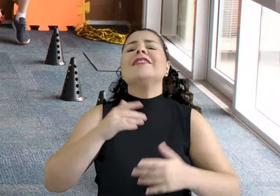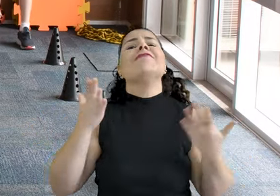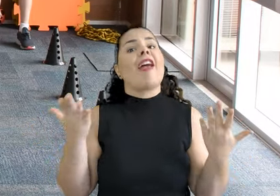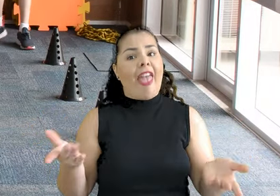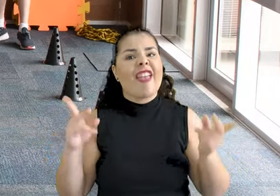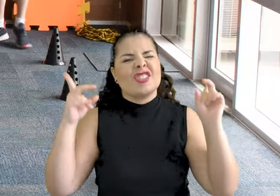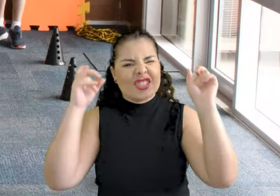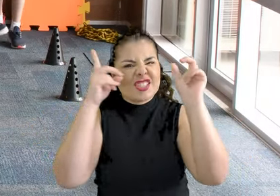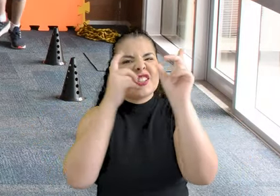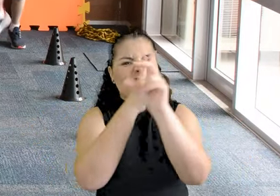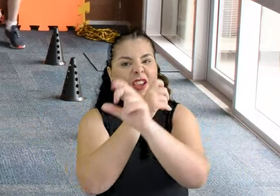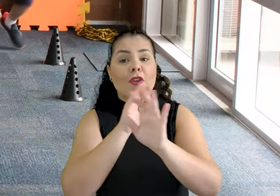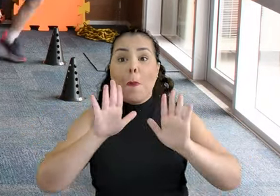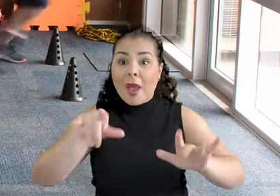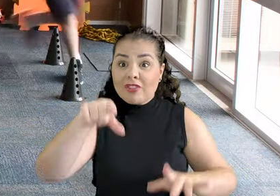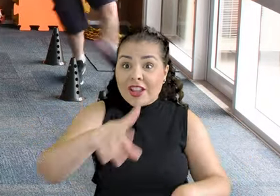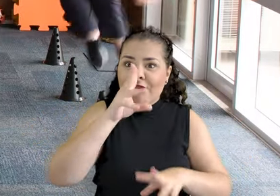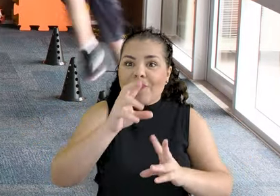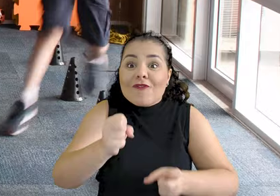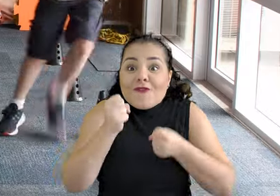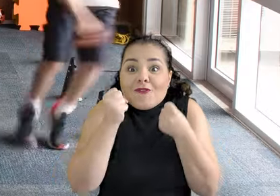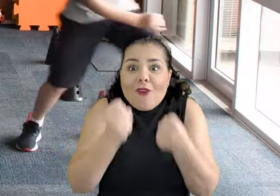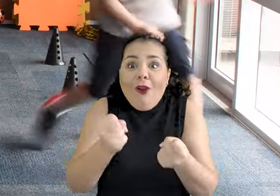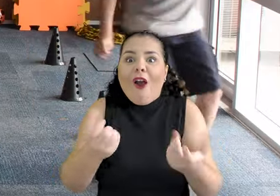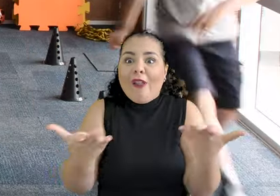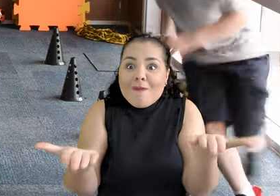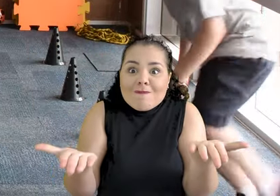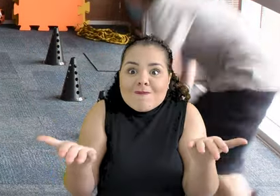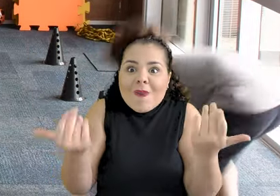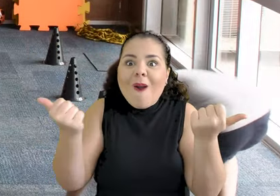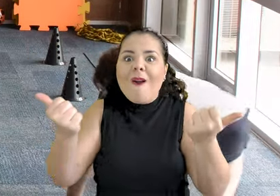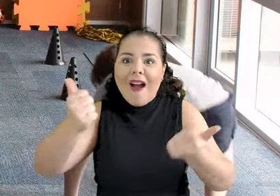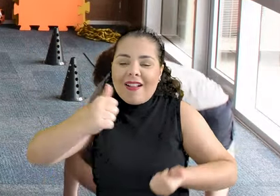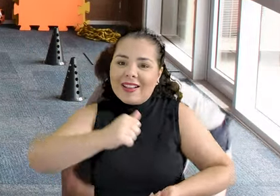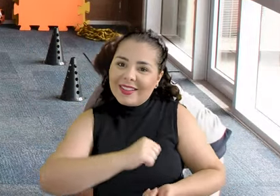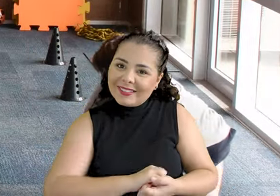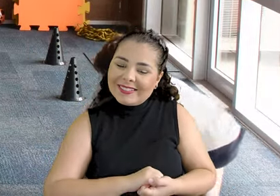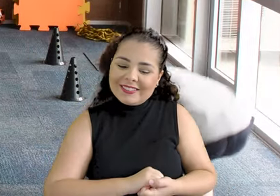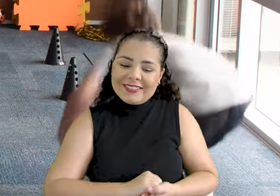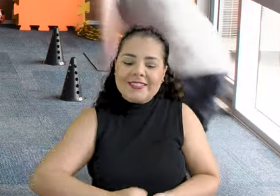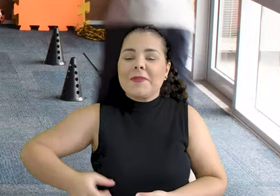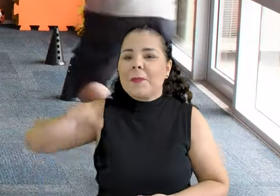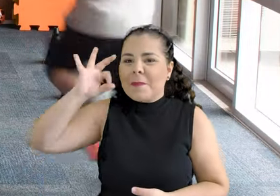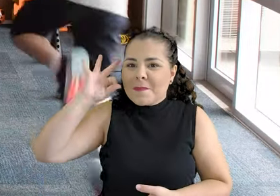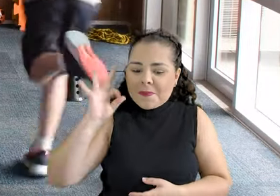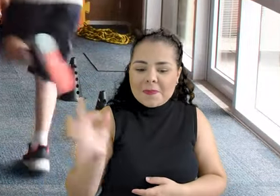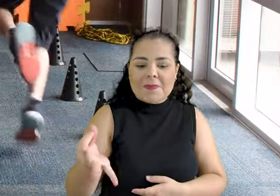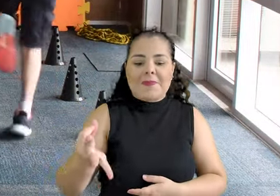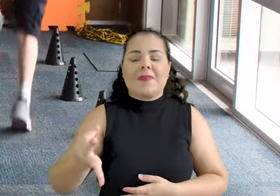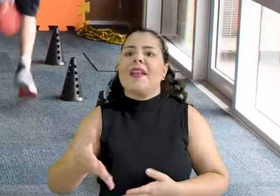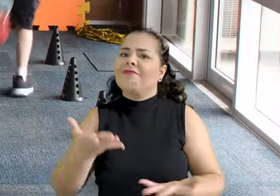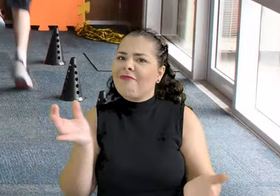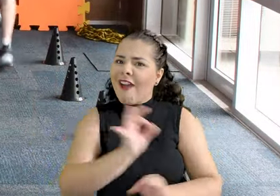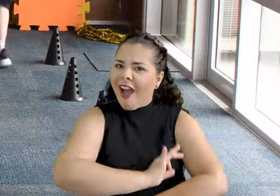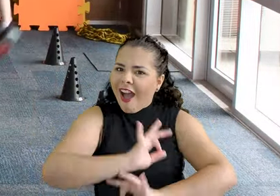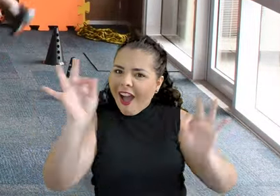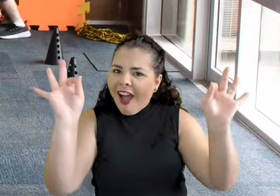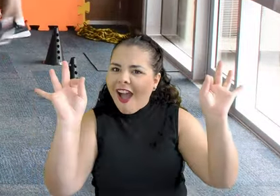Preparado? Zigue-zague! E volta de saci! Num pé